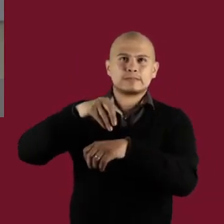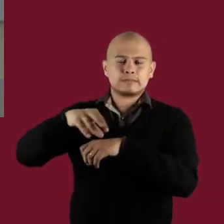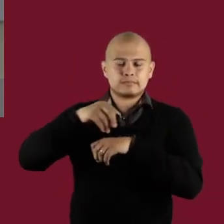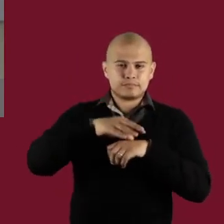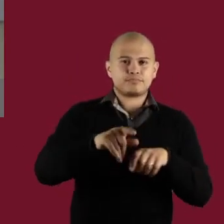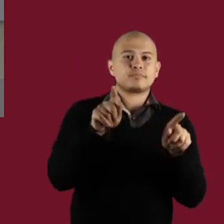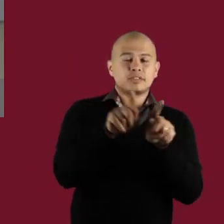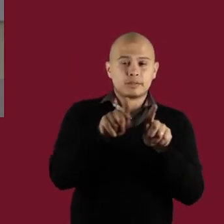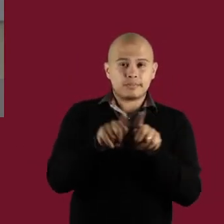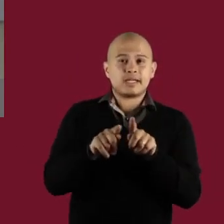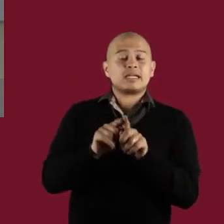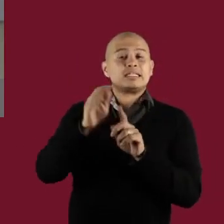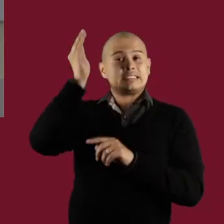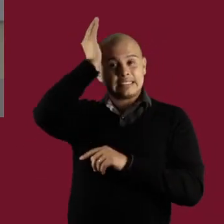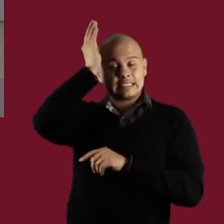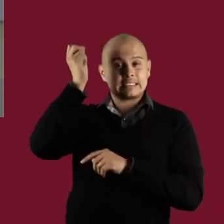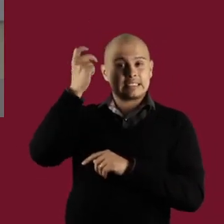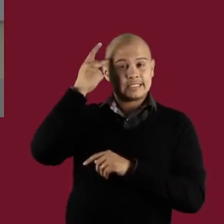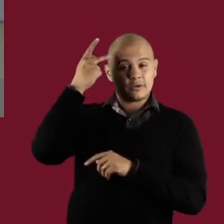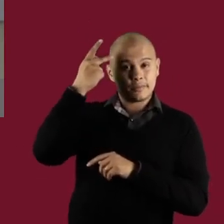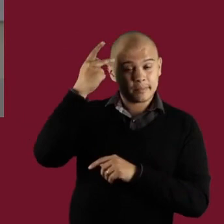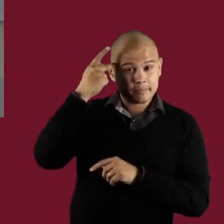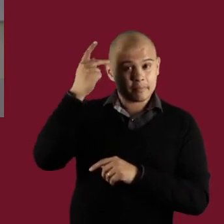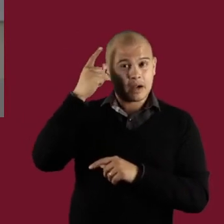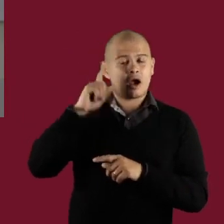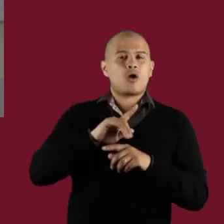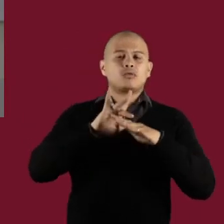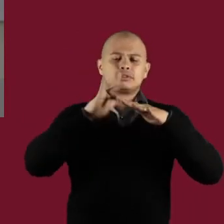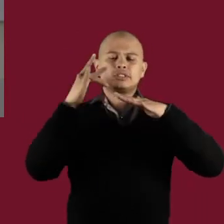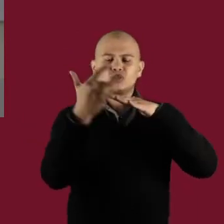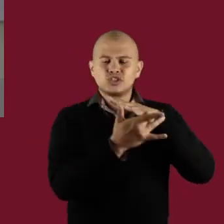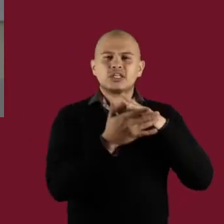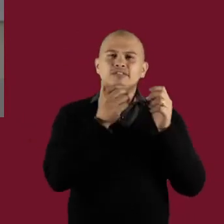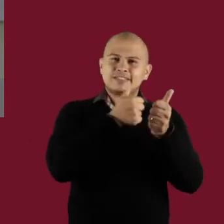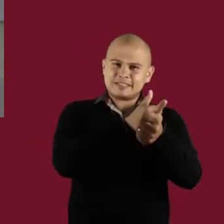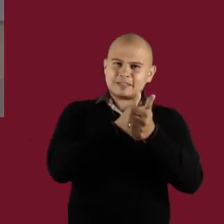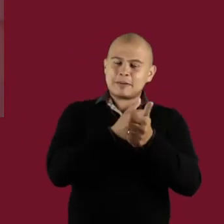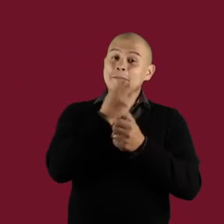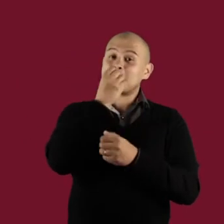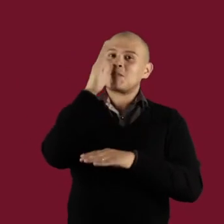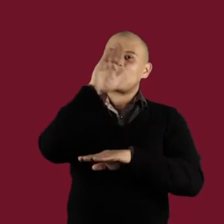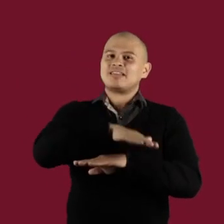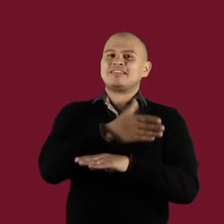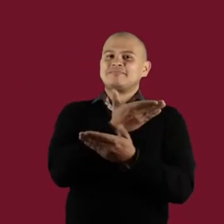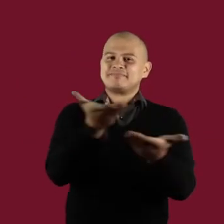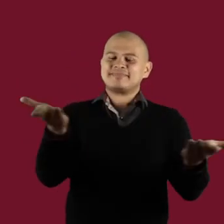SP, no YouTube, no Facebook e no Instagram. Desejo a todos uma boa tarde.